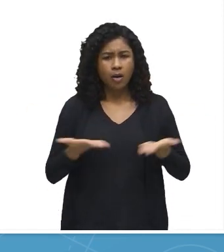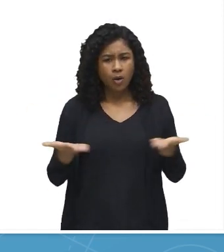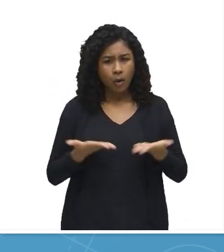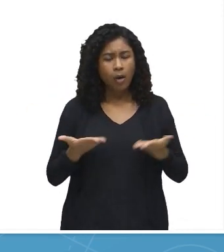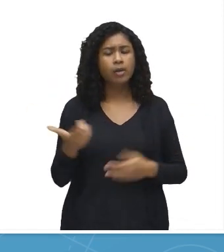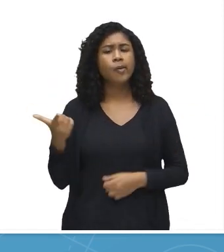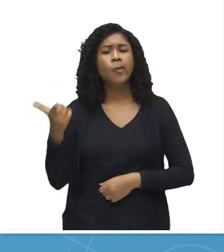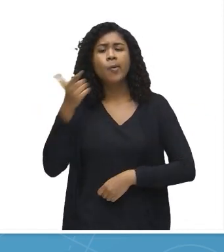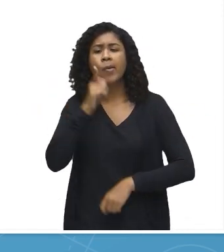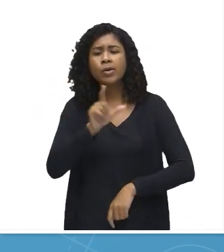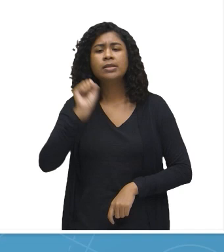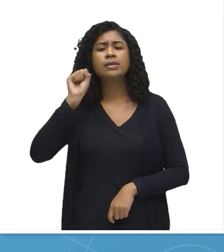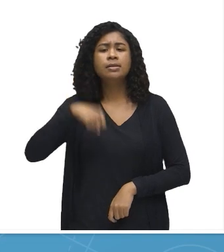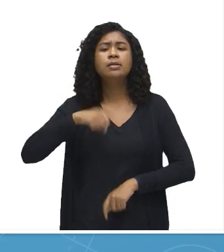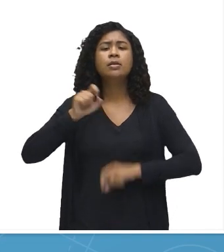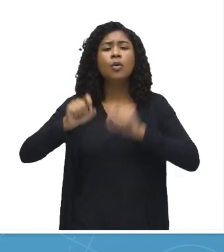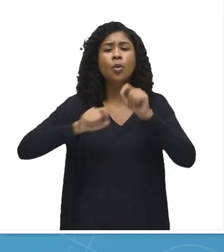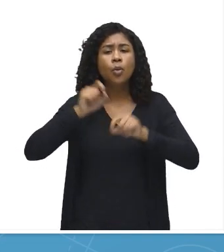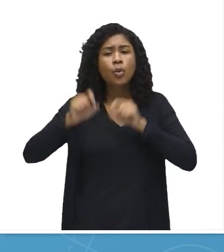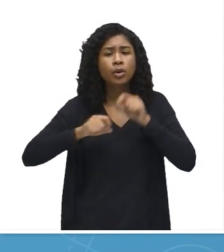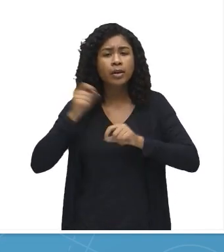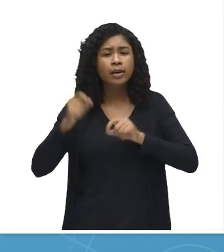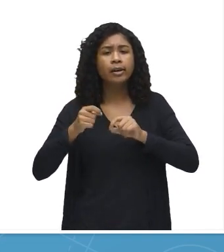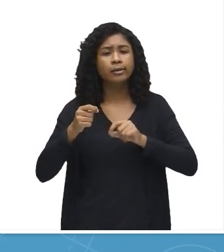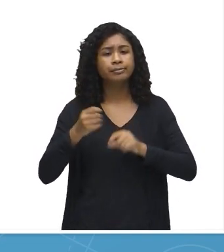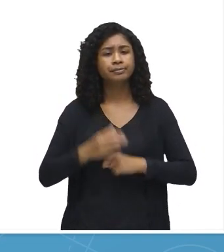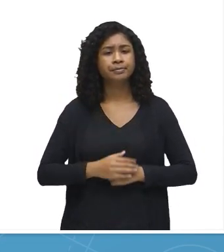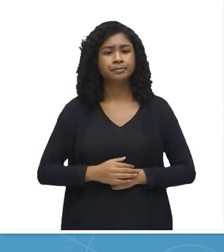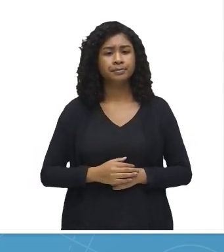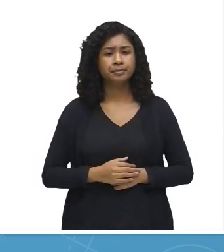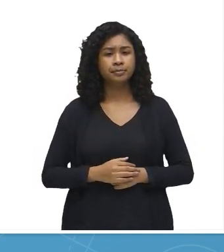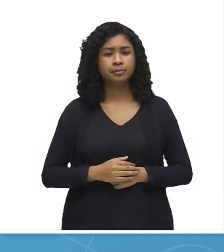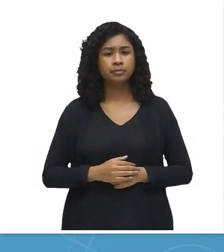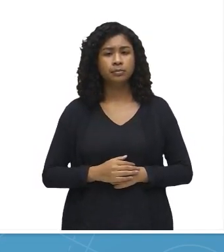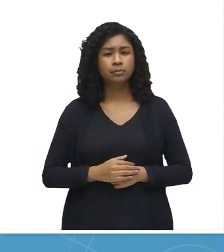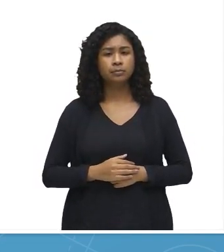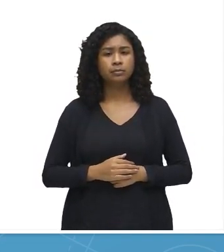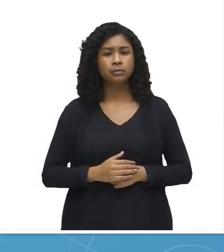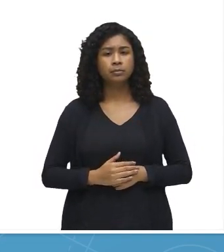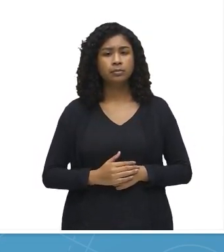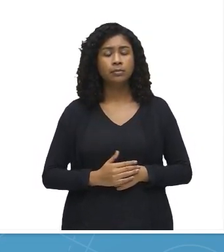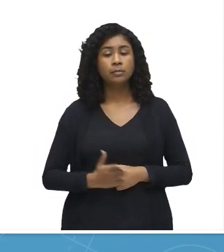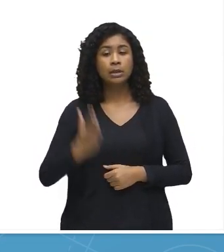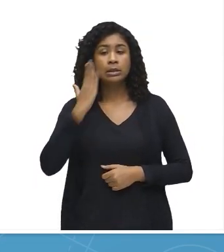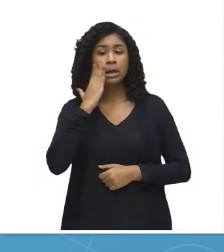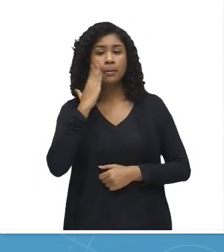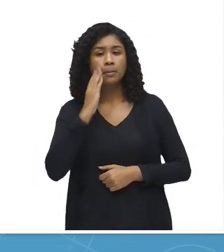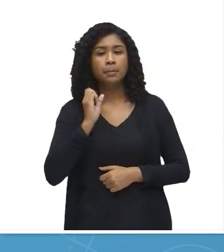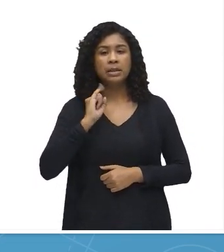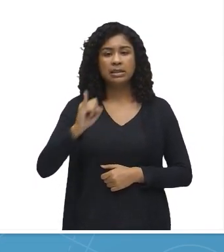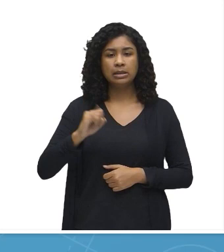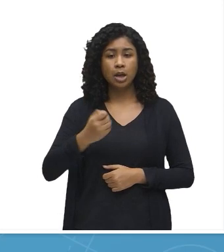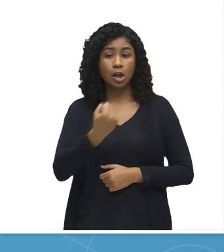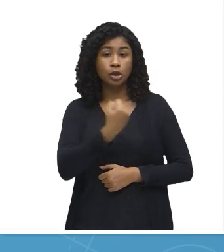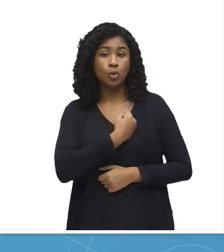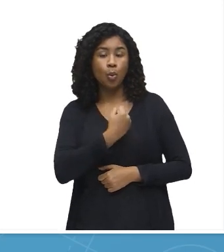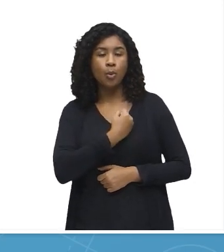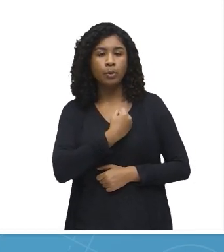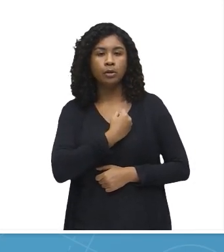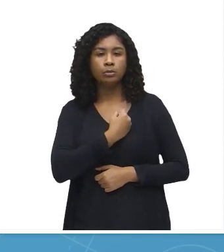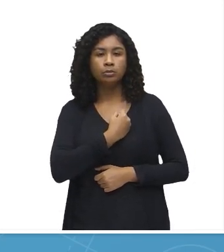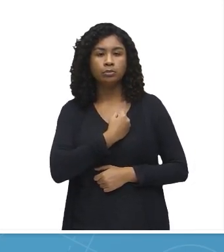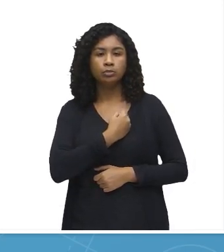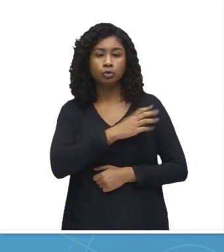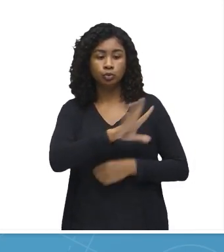consegue, por tentativa e erro, dizer se determinado número faz parte